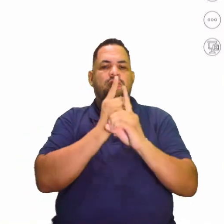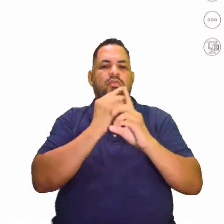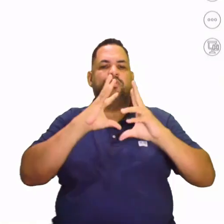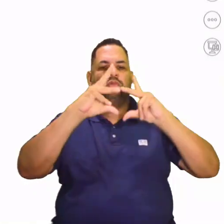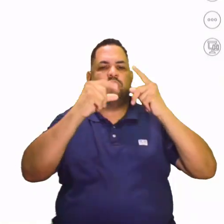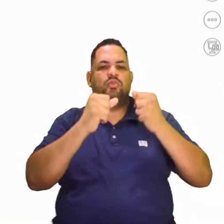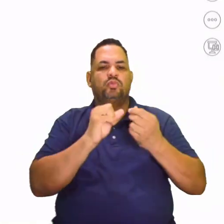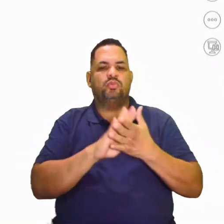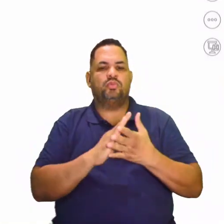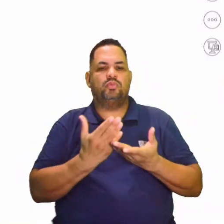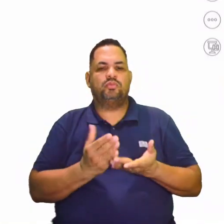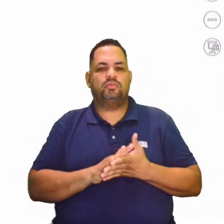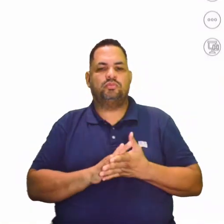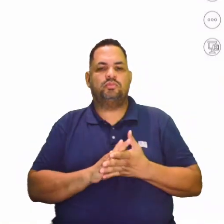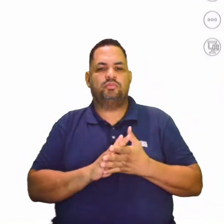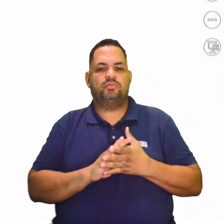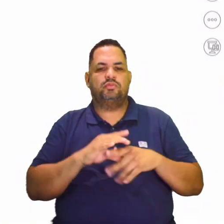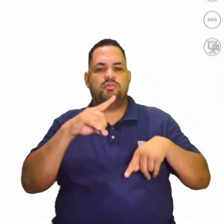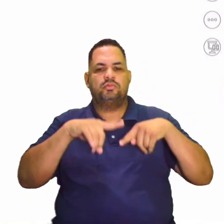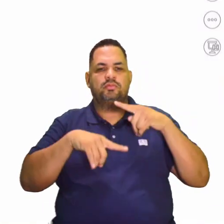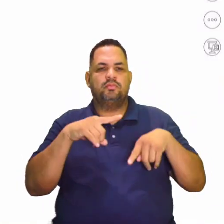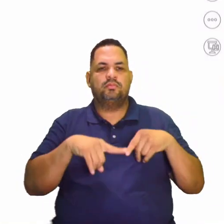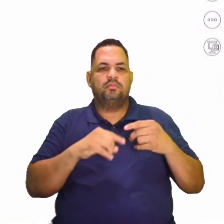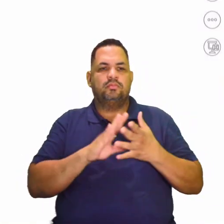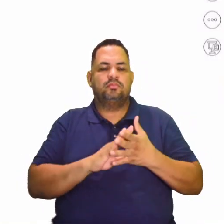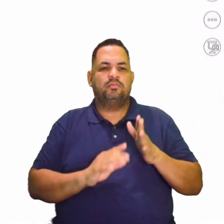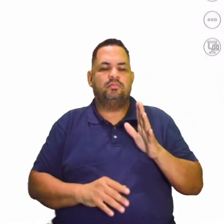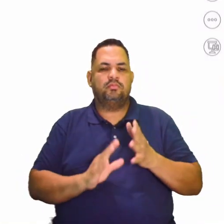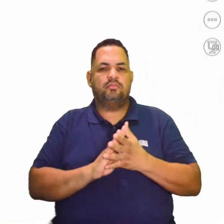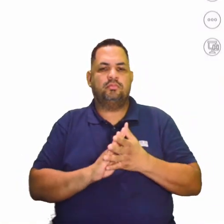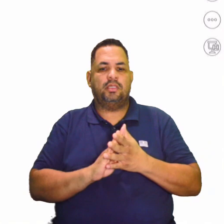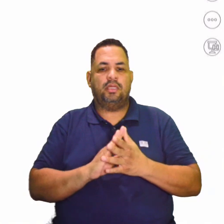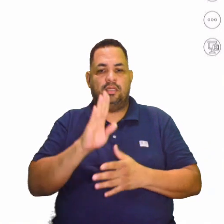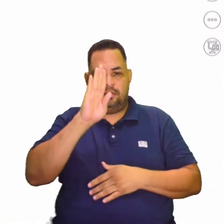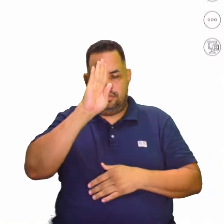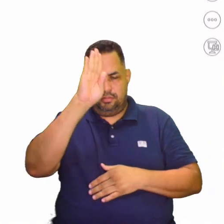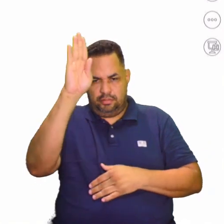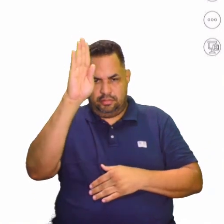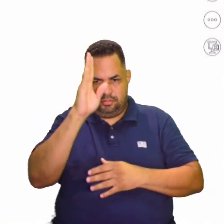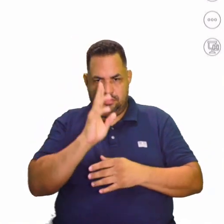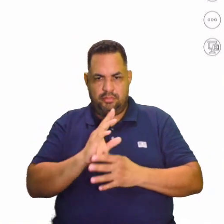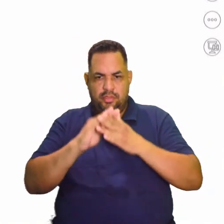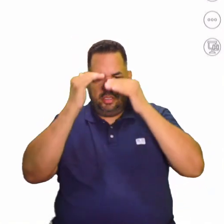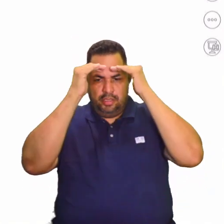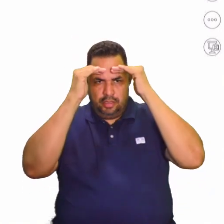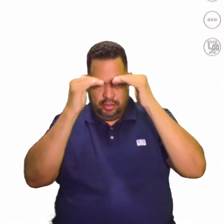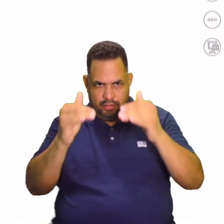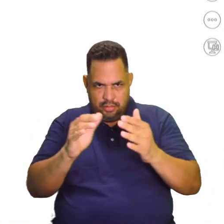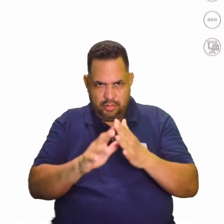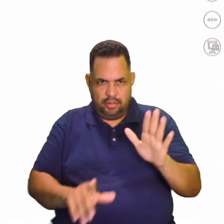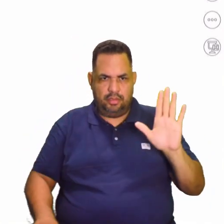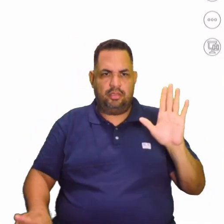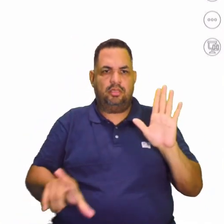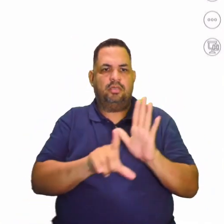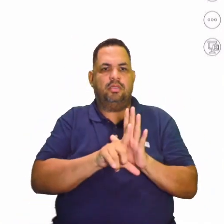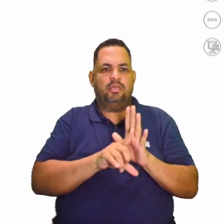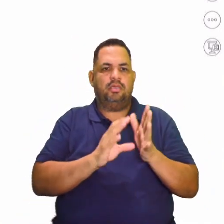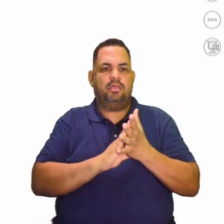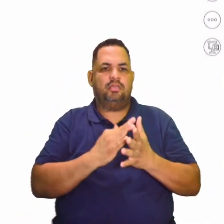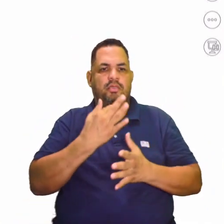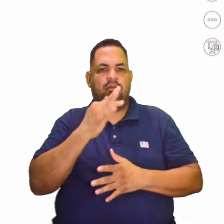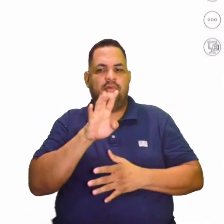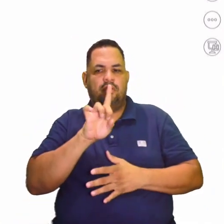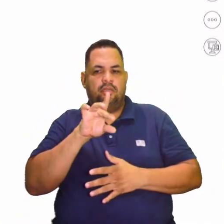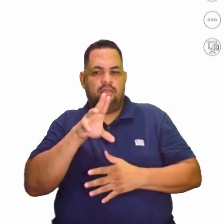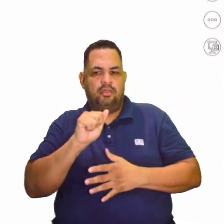tesouros. E era fundamental seguir, então, a lei da frontalidade, que é a